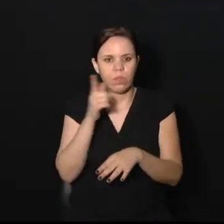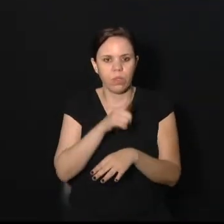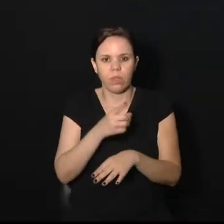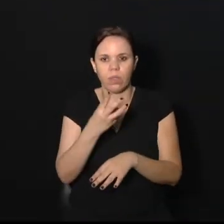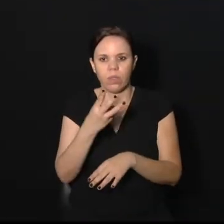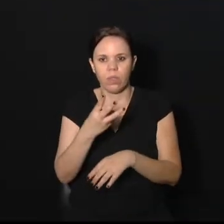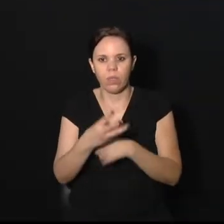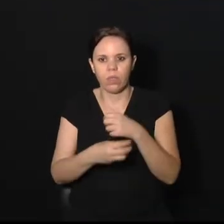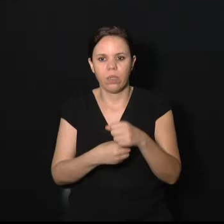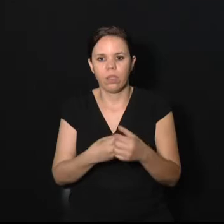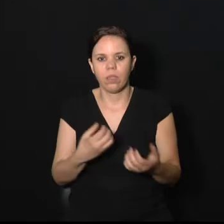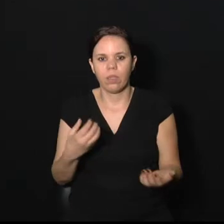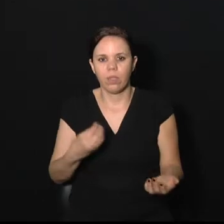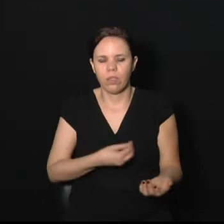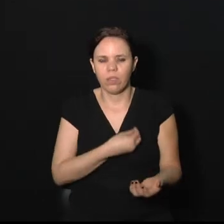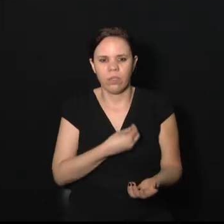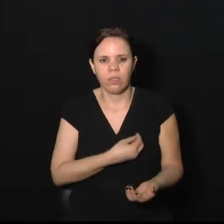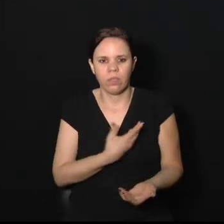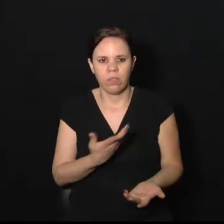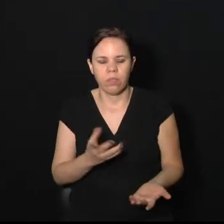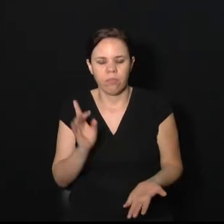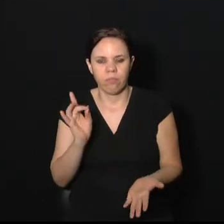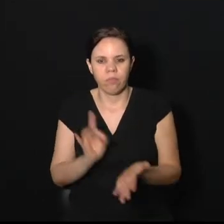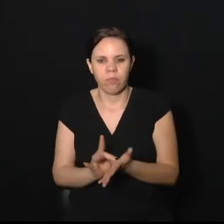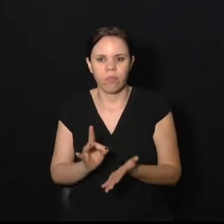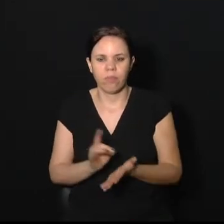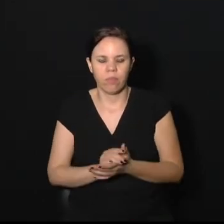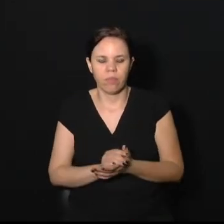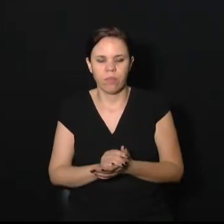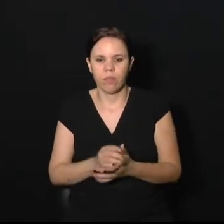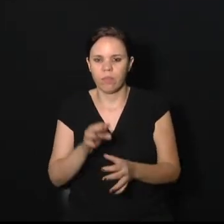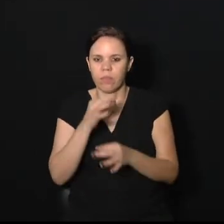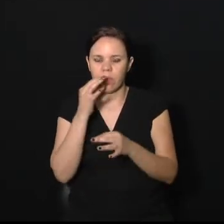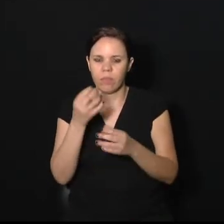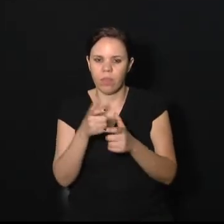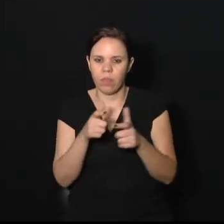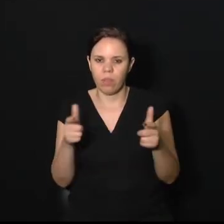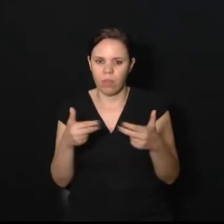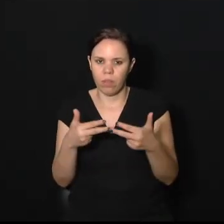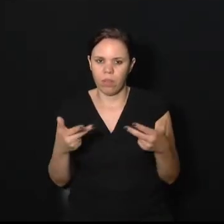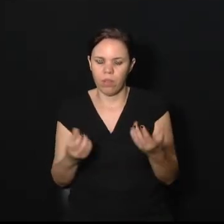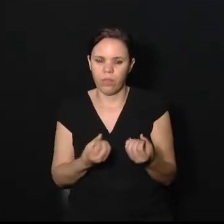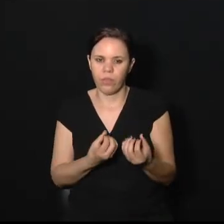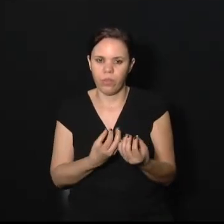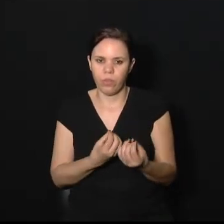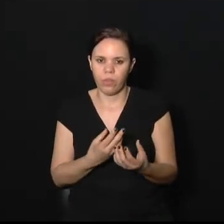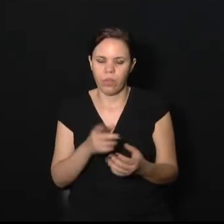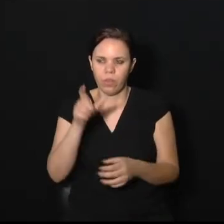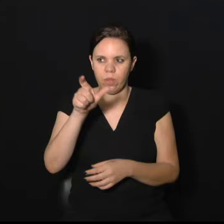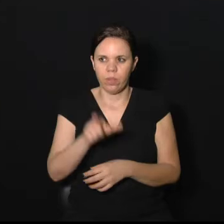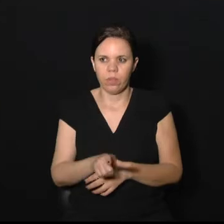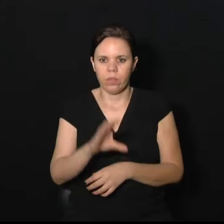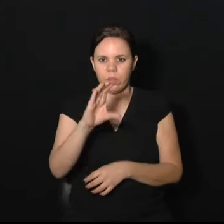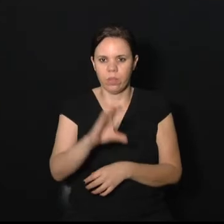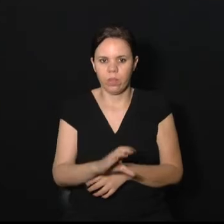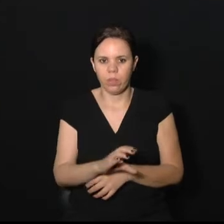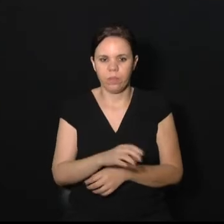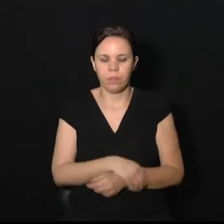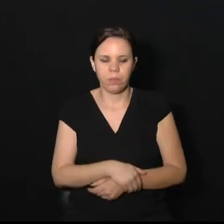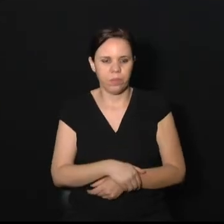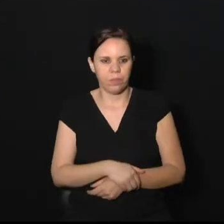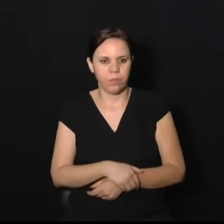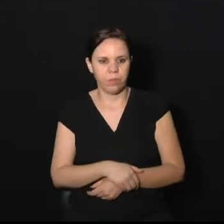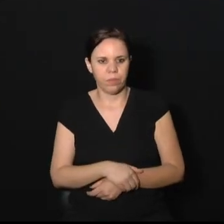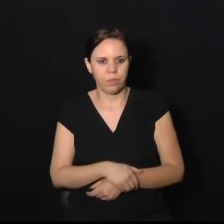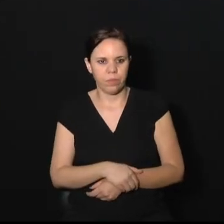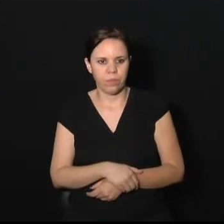vida. Então, assim, realmente foi bastante coisa em termos de impacto para o cidadão. Né? Olha que a